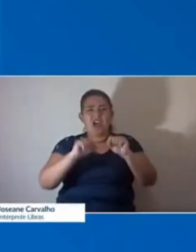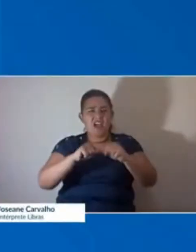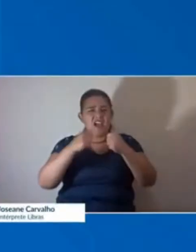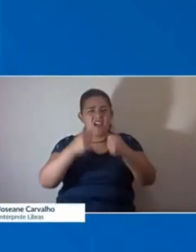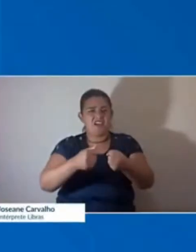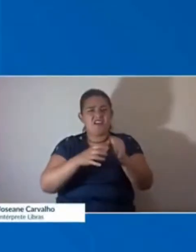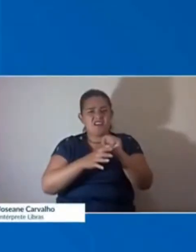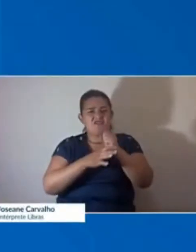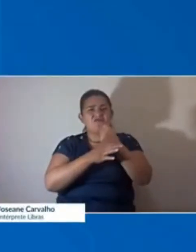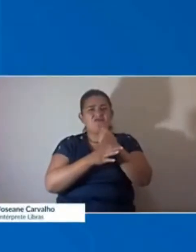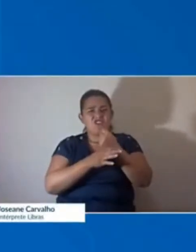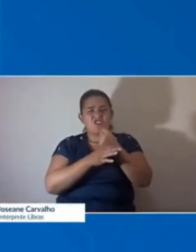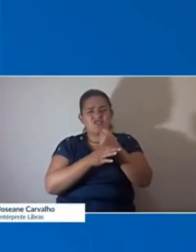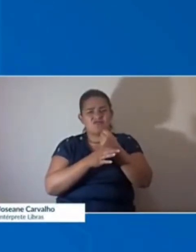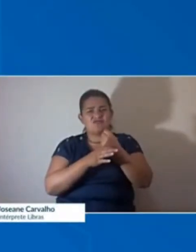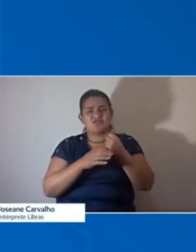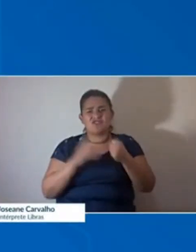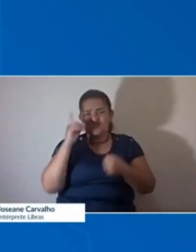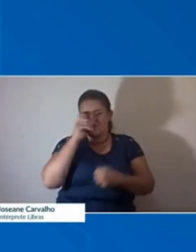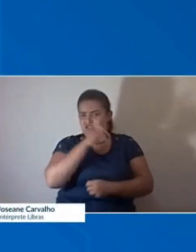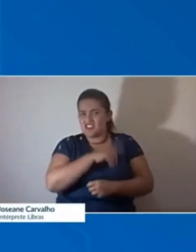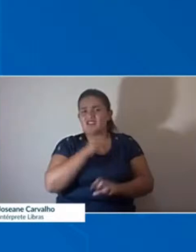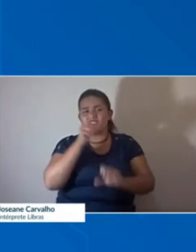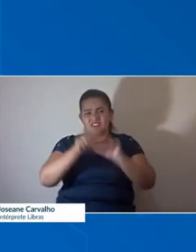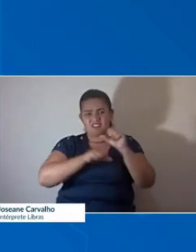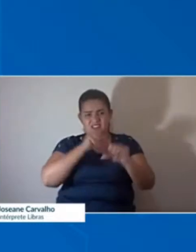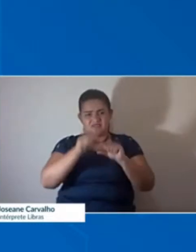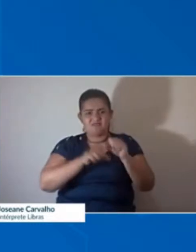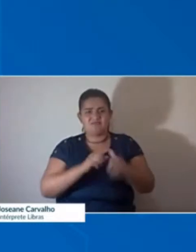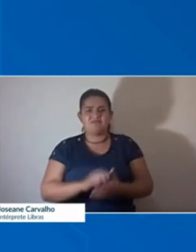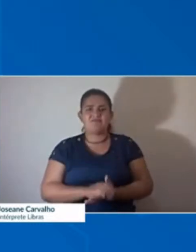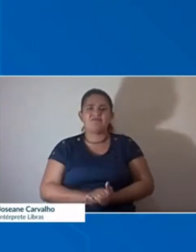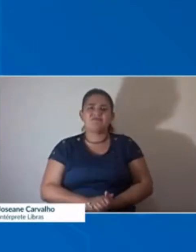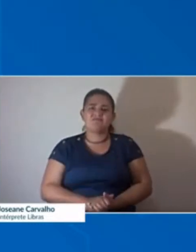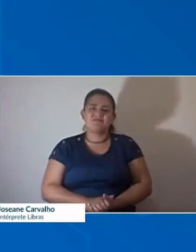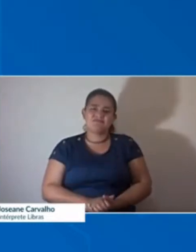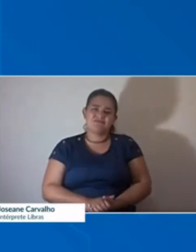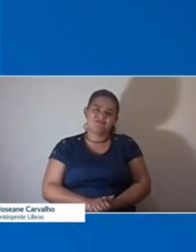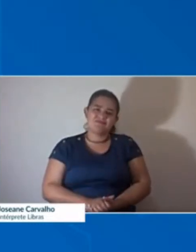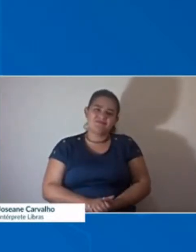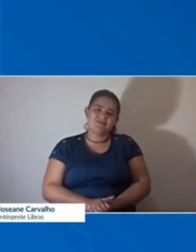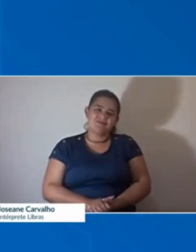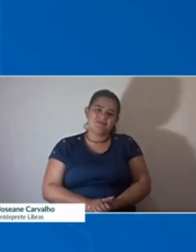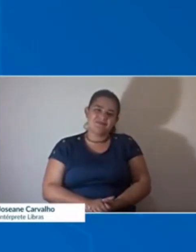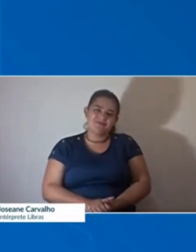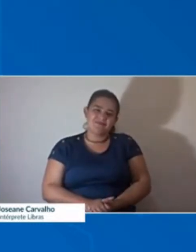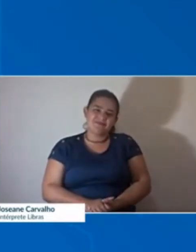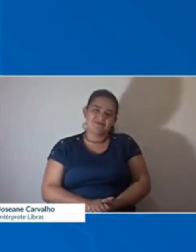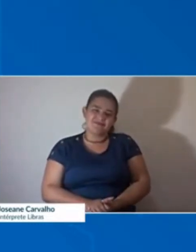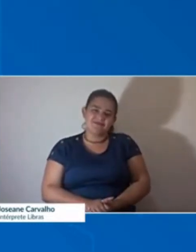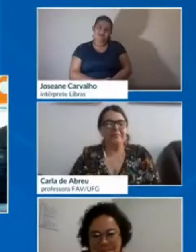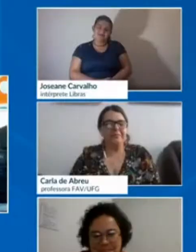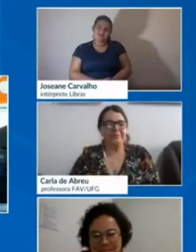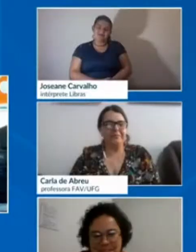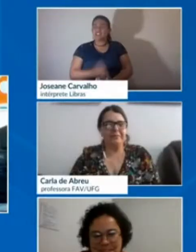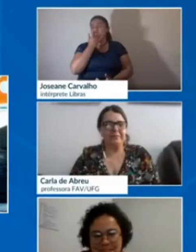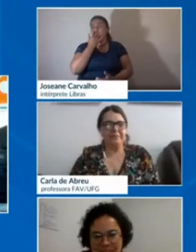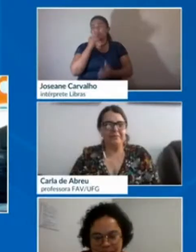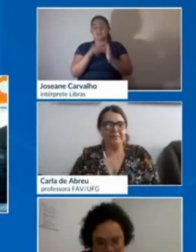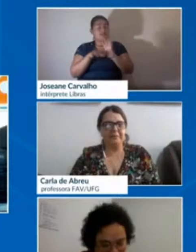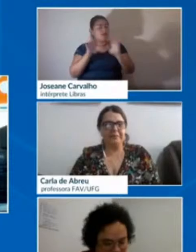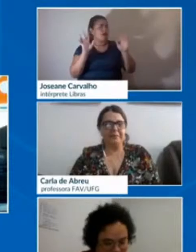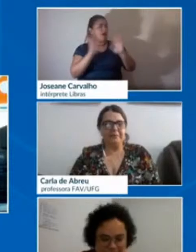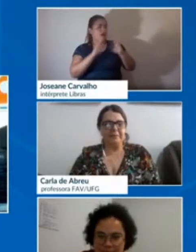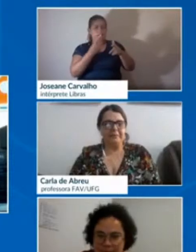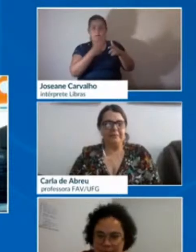né, dificultando as mudanças. Era isso. Desculpa interromper. Não, sem problemas. Aqui vocês é